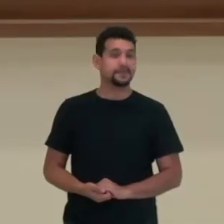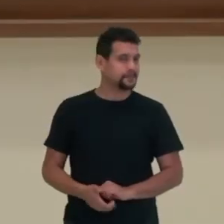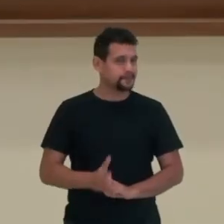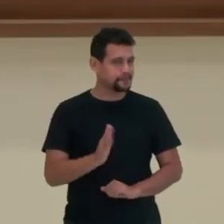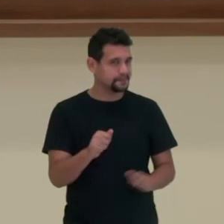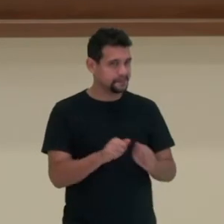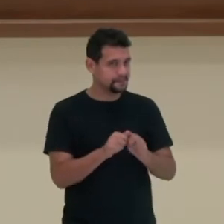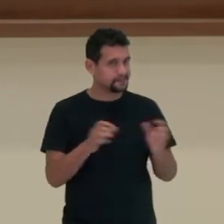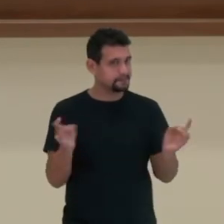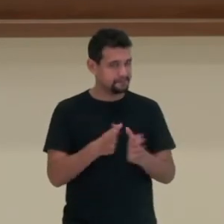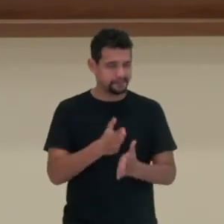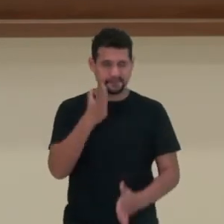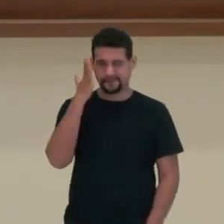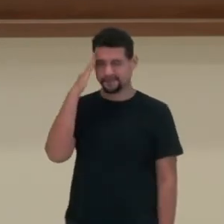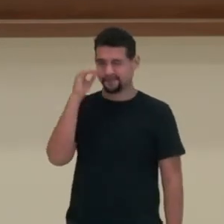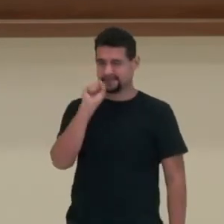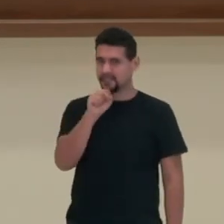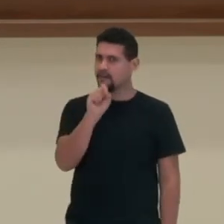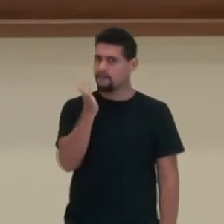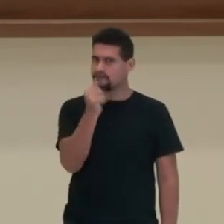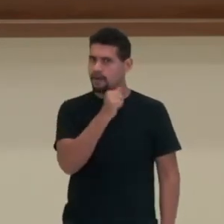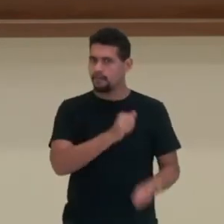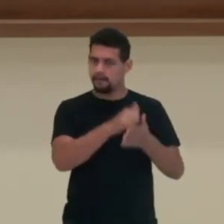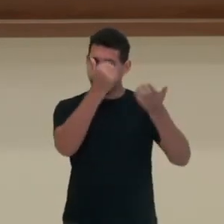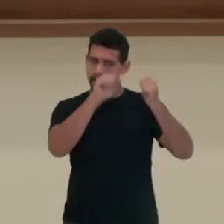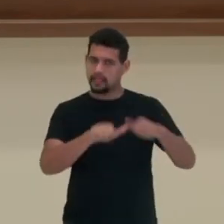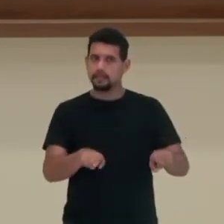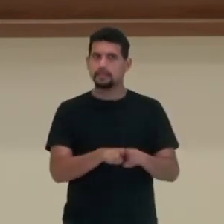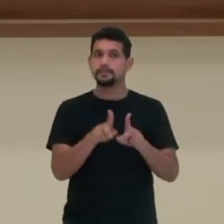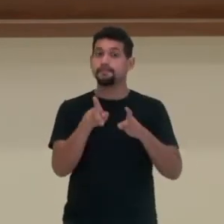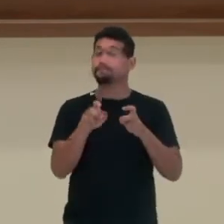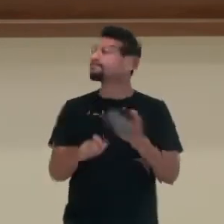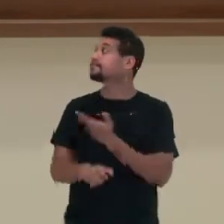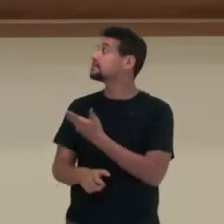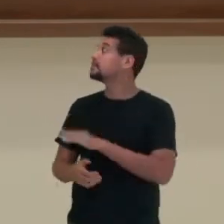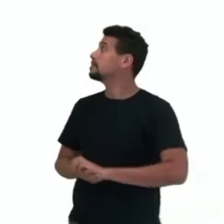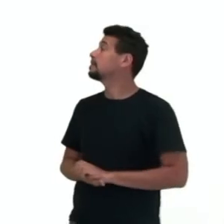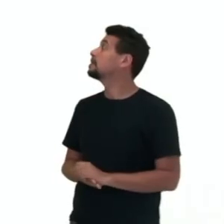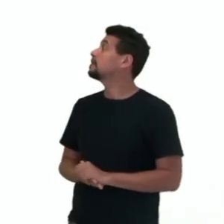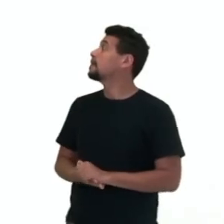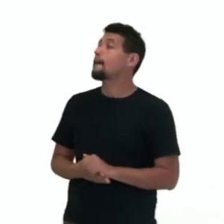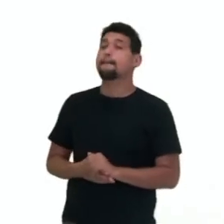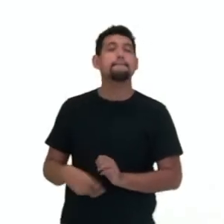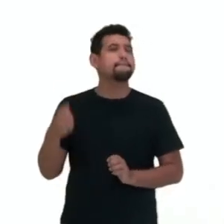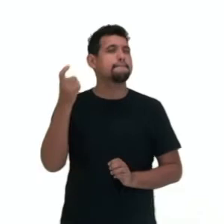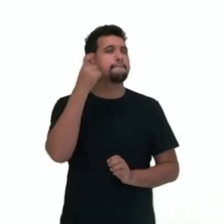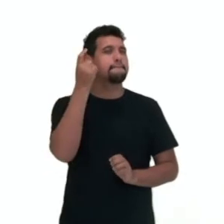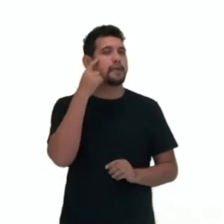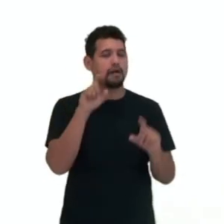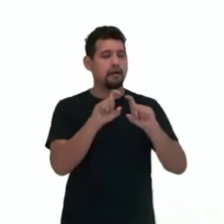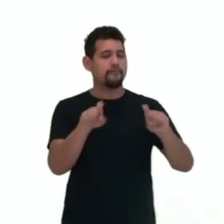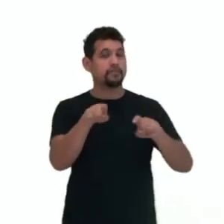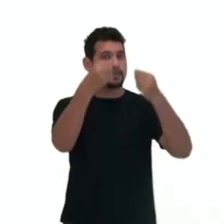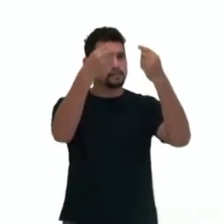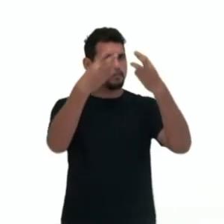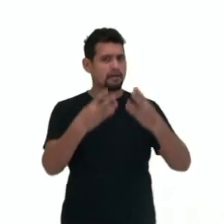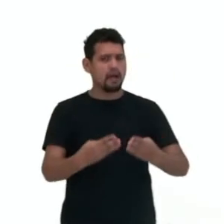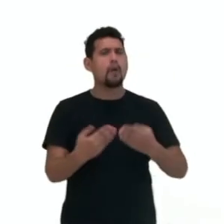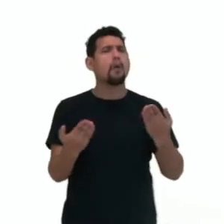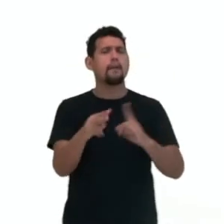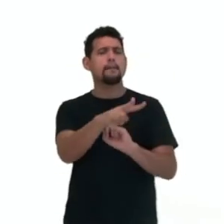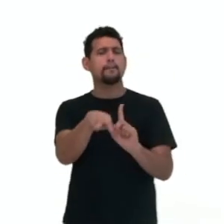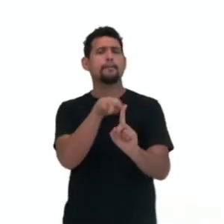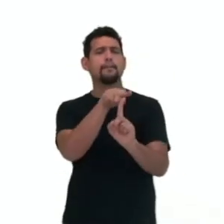Já fez aí que eu sei, vamos gabaritar? Então veja, com base no trecho, explique o ponto de